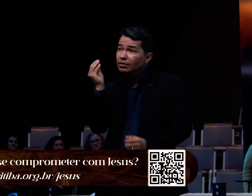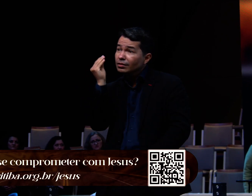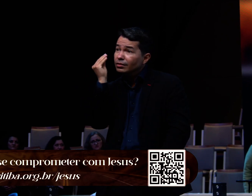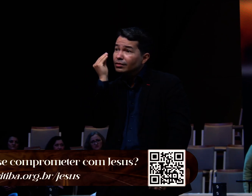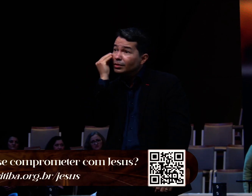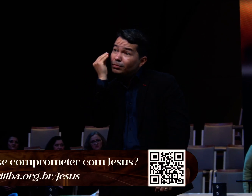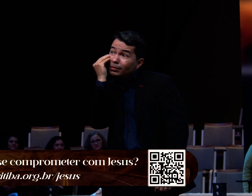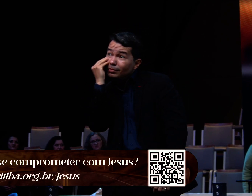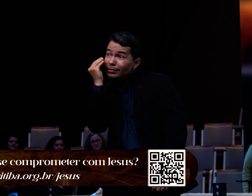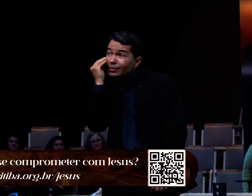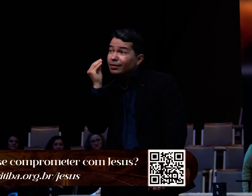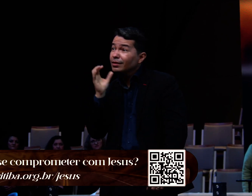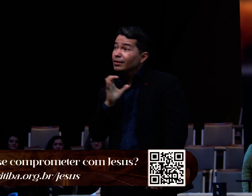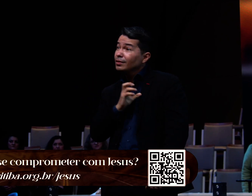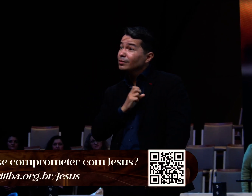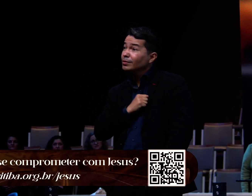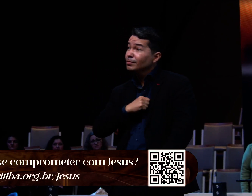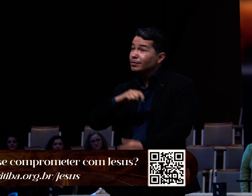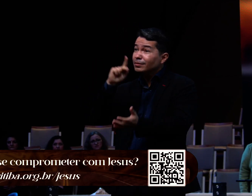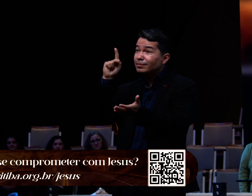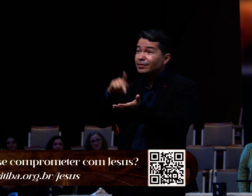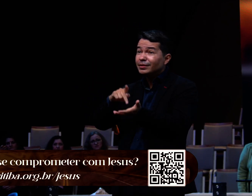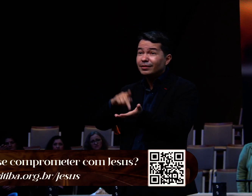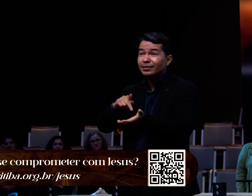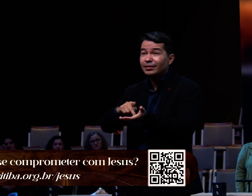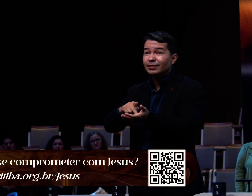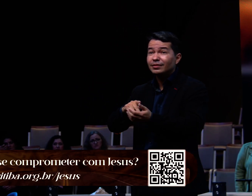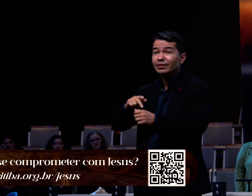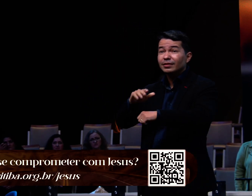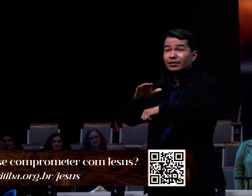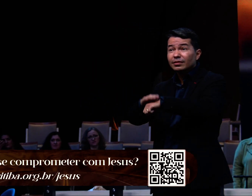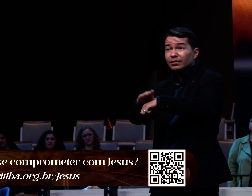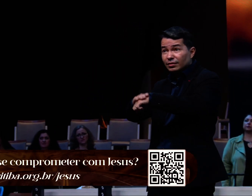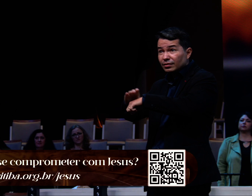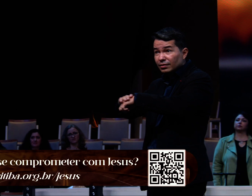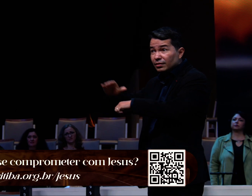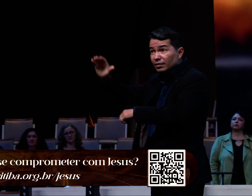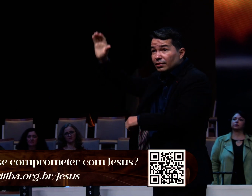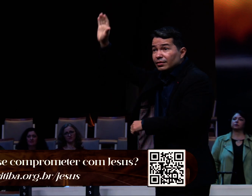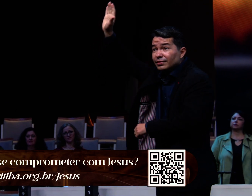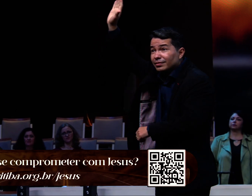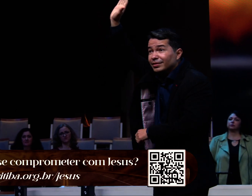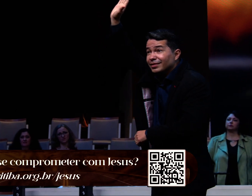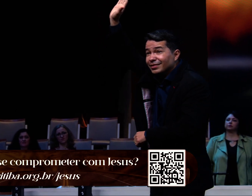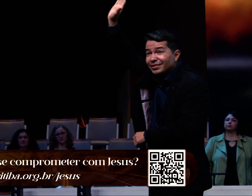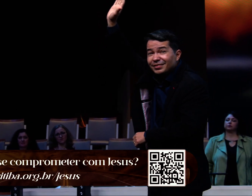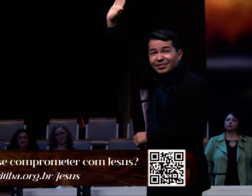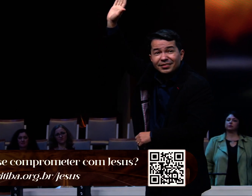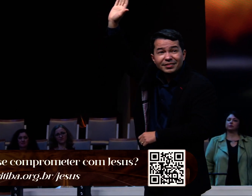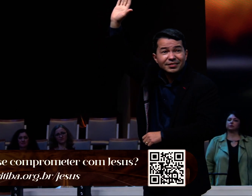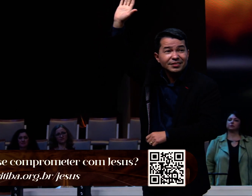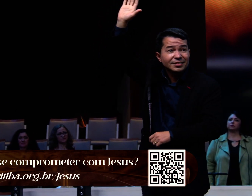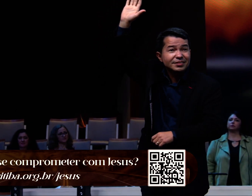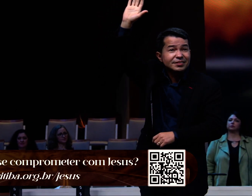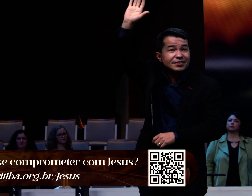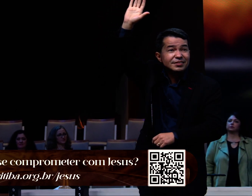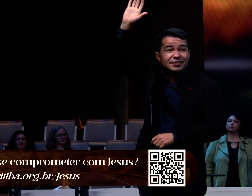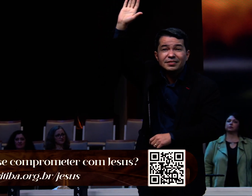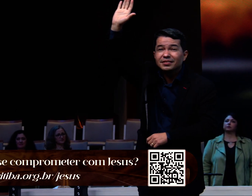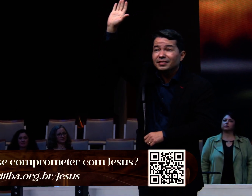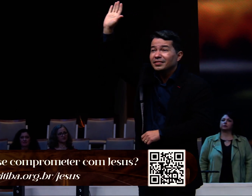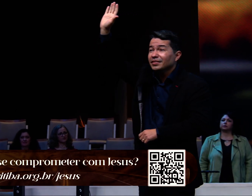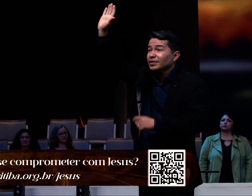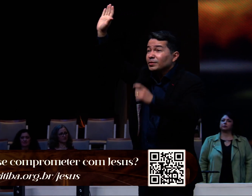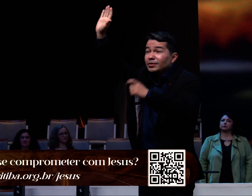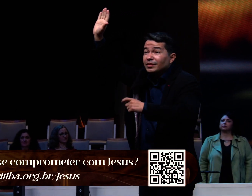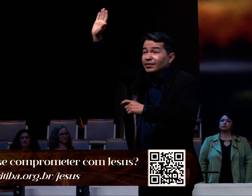Se você deseja experimentar desse amor verdadeiro, e de fato, se você deseja, eu quero que você levante a